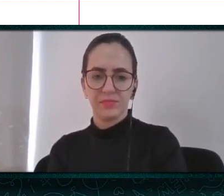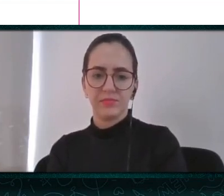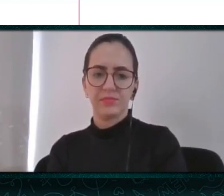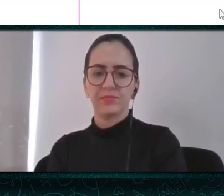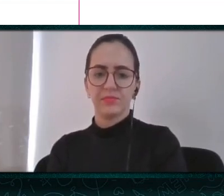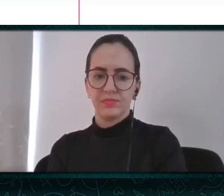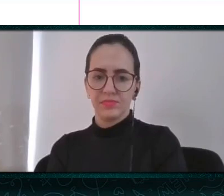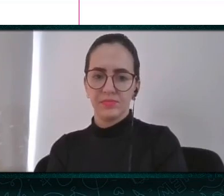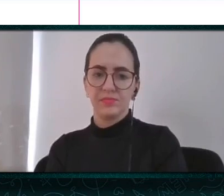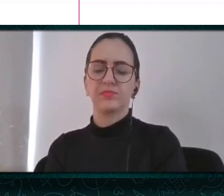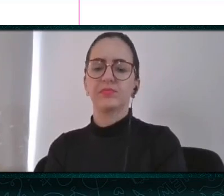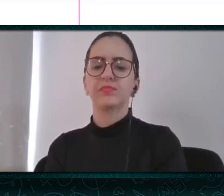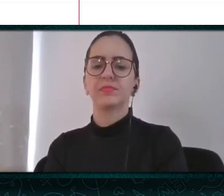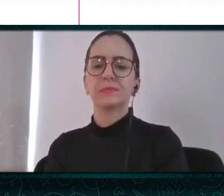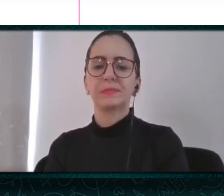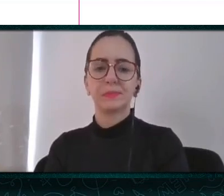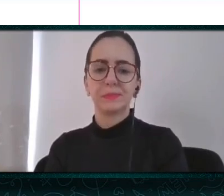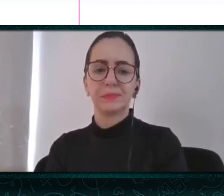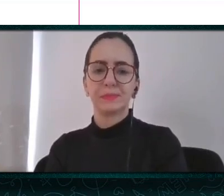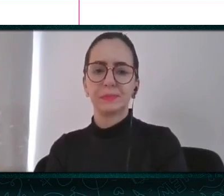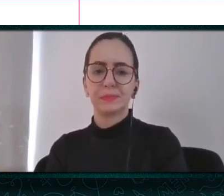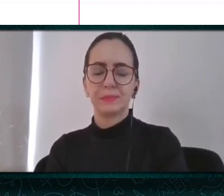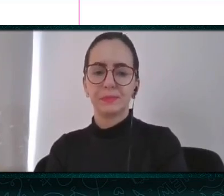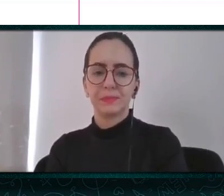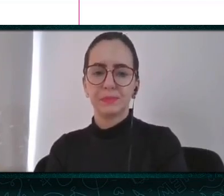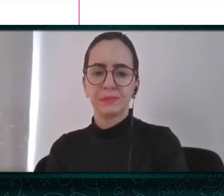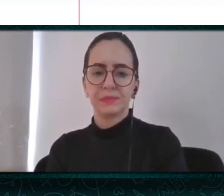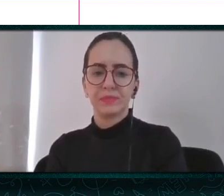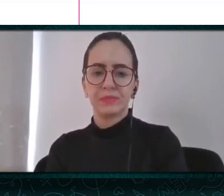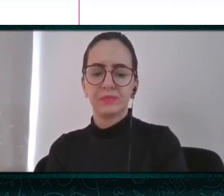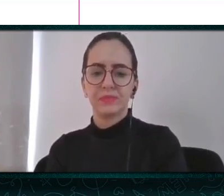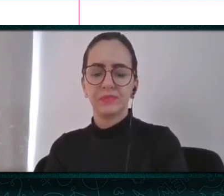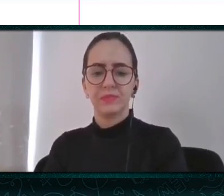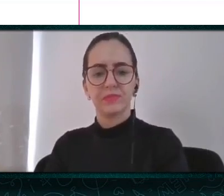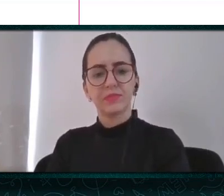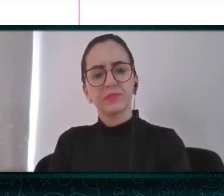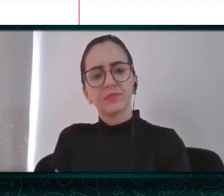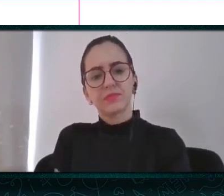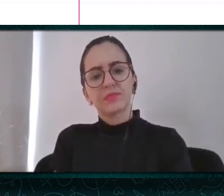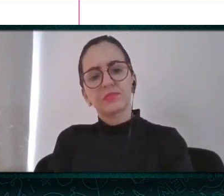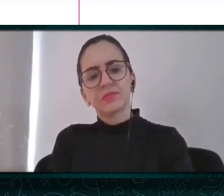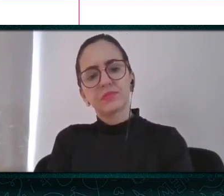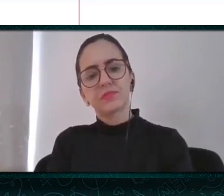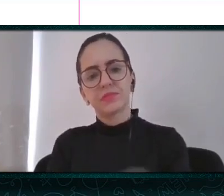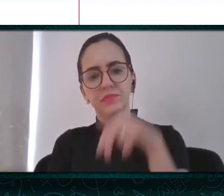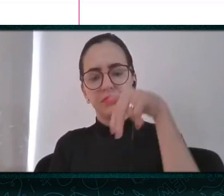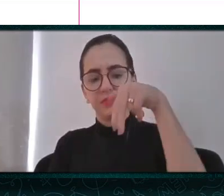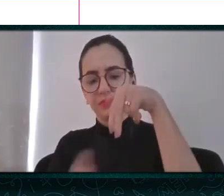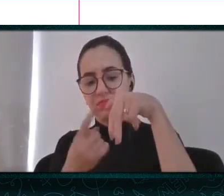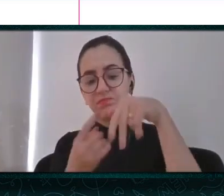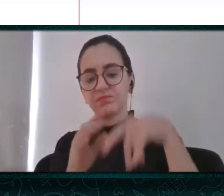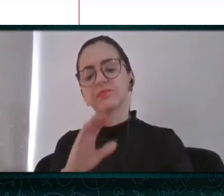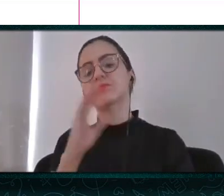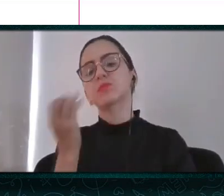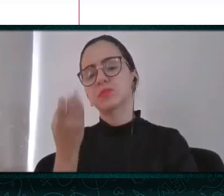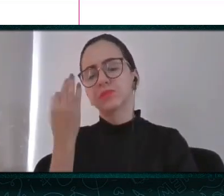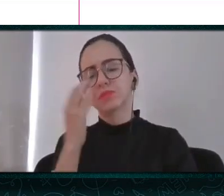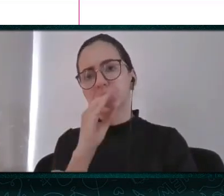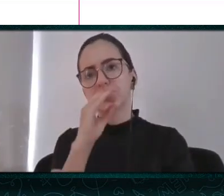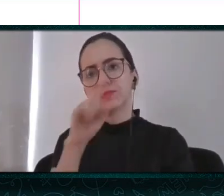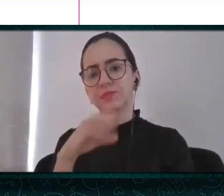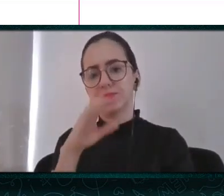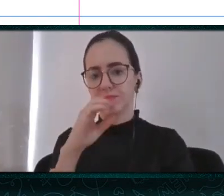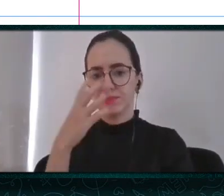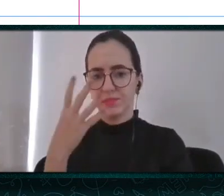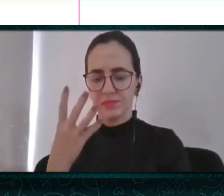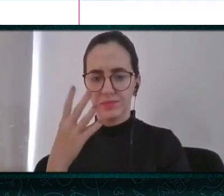o volume. No caso de cá, a concentração é igual ao número de mols, que é 0,04,